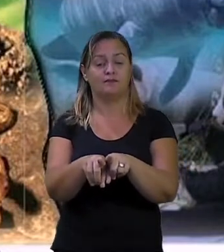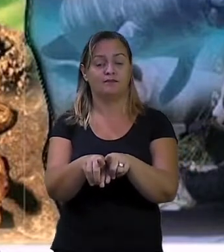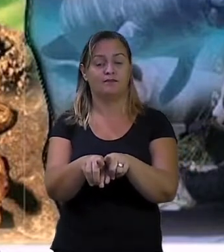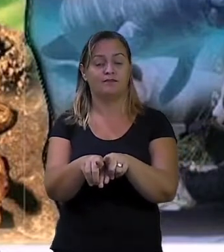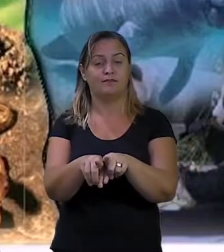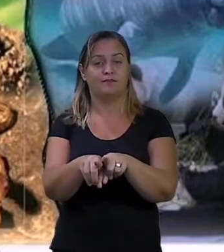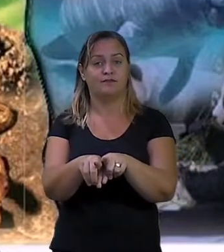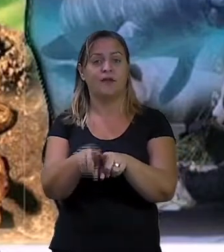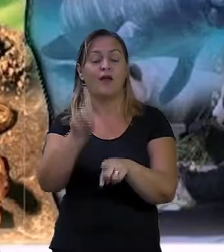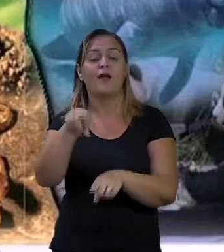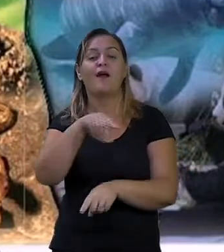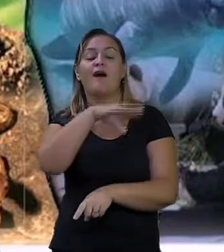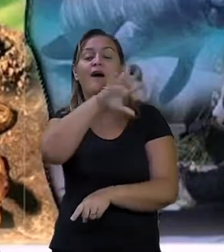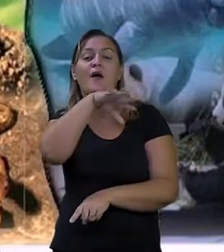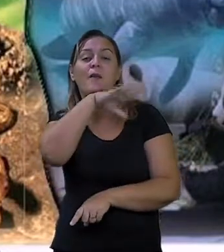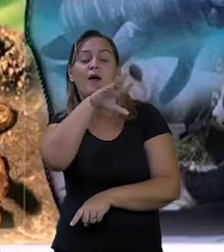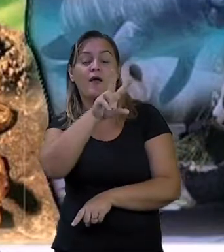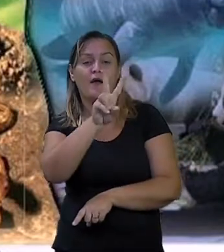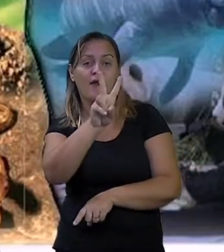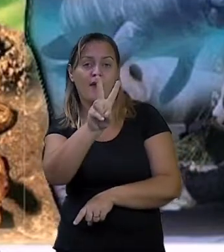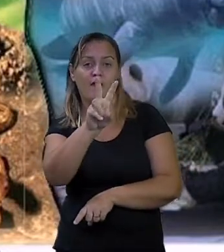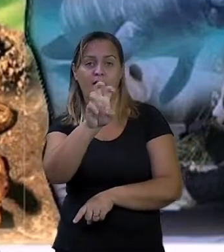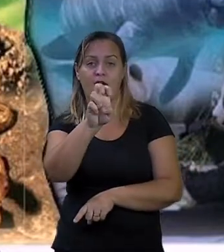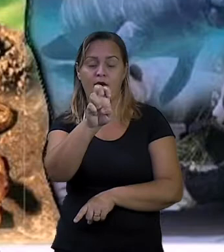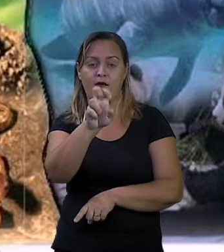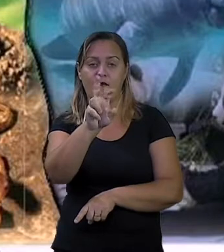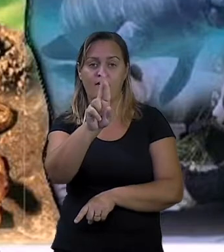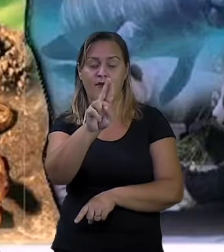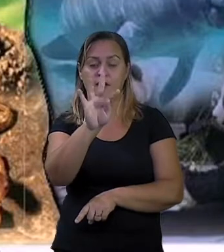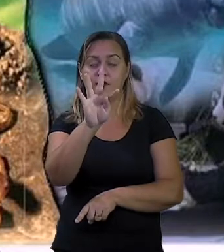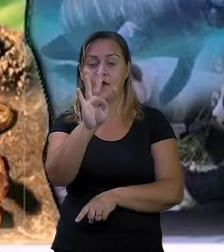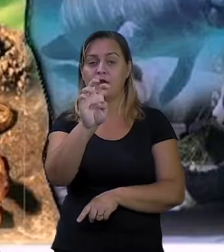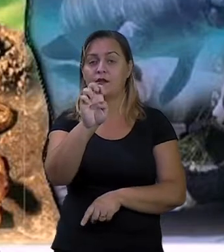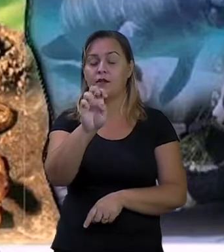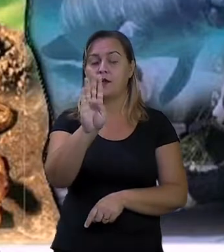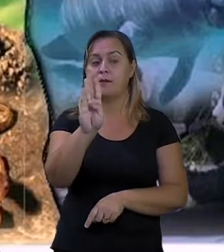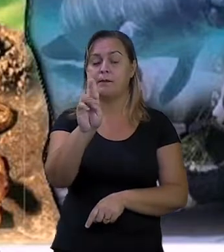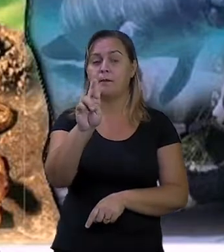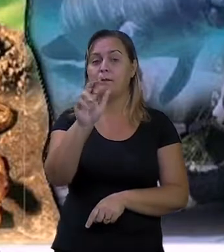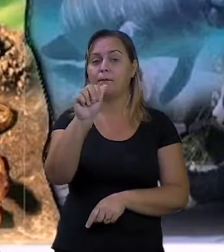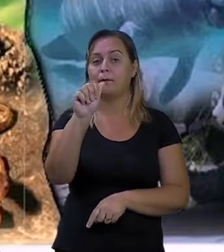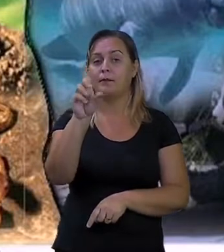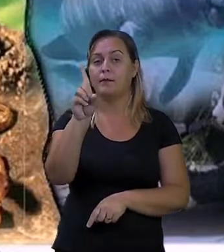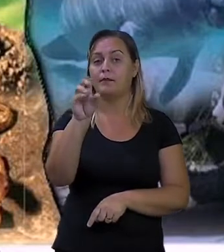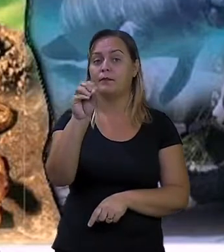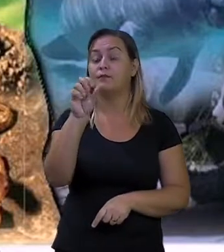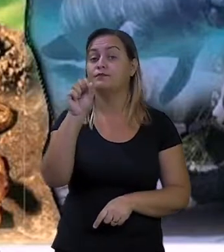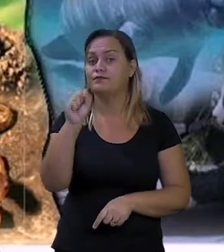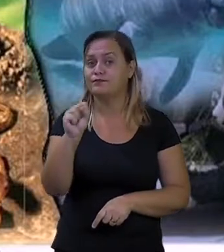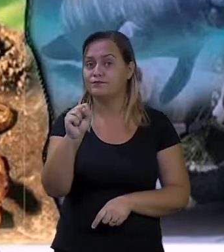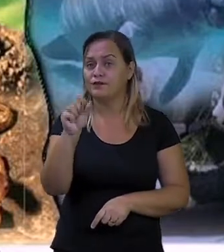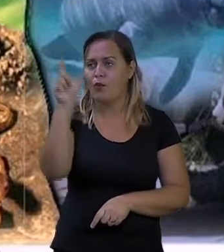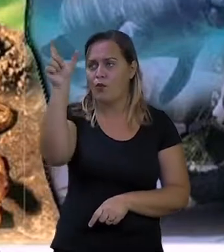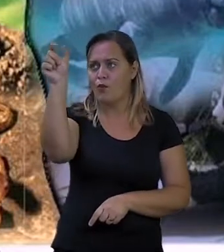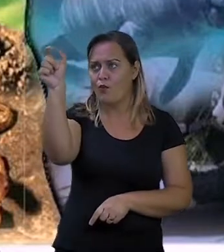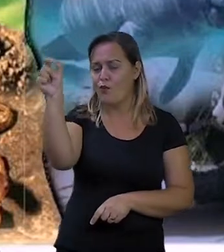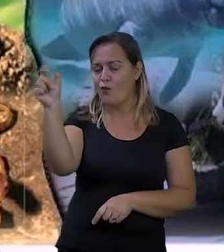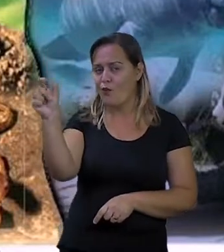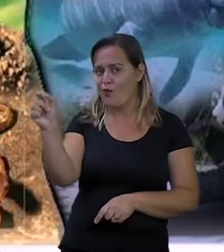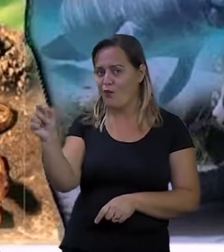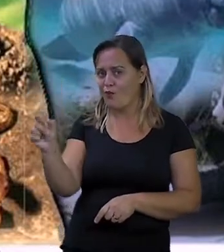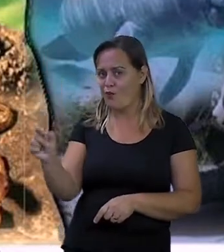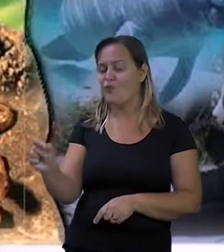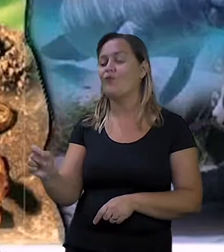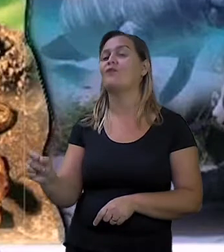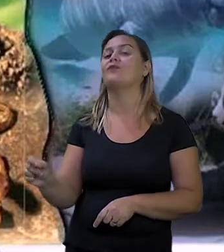animais vertebrados. Todos eles apresentam endoesqueleto e, além da coluna